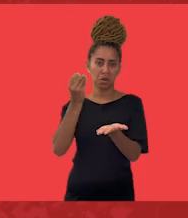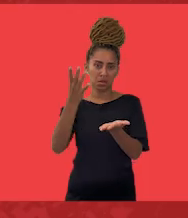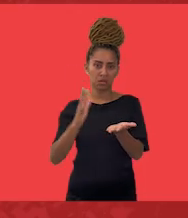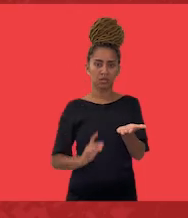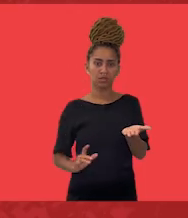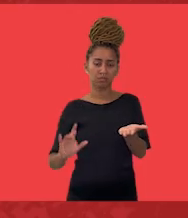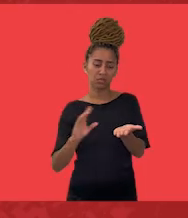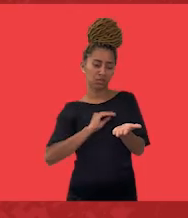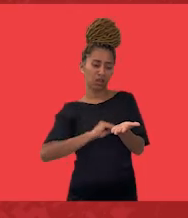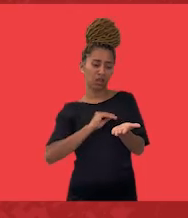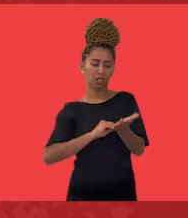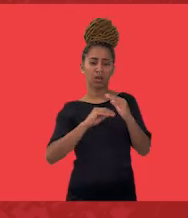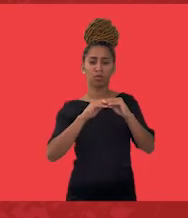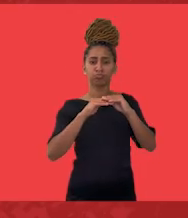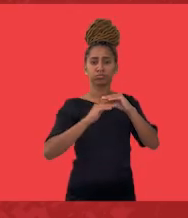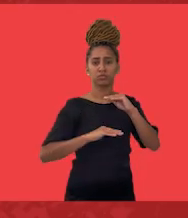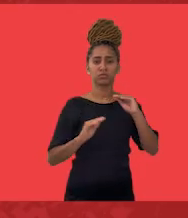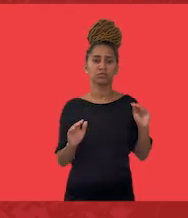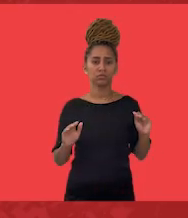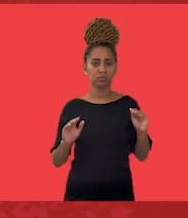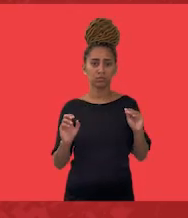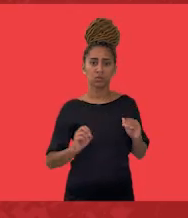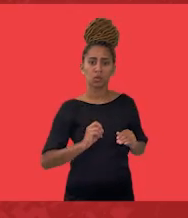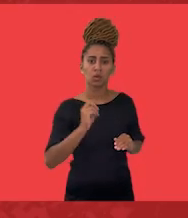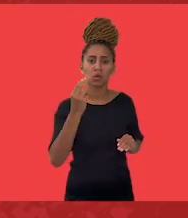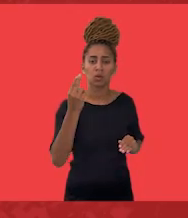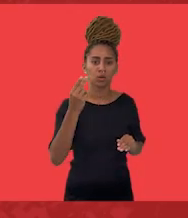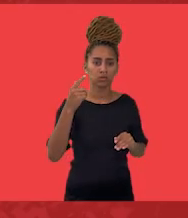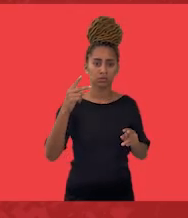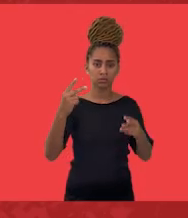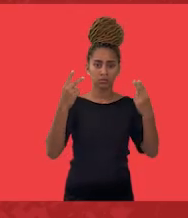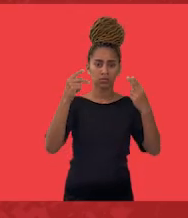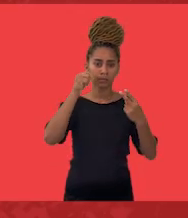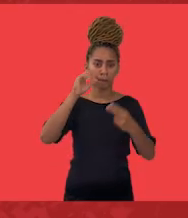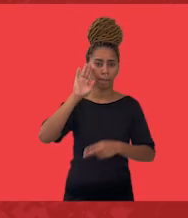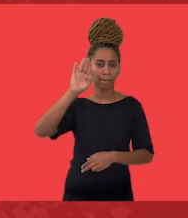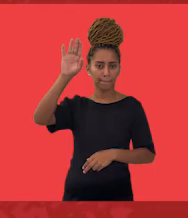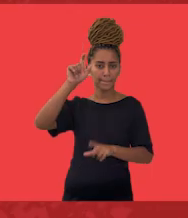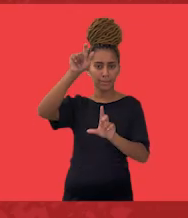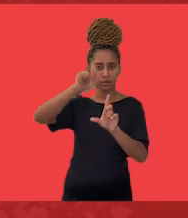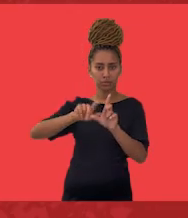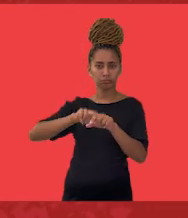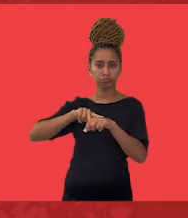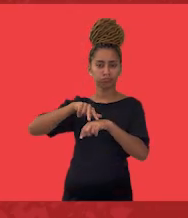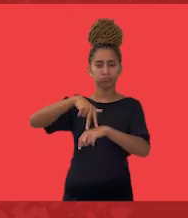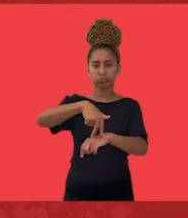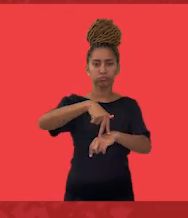Folhetim chanchada. Começa o filme chorando, quebrando copos, escreve cartas,